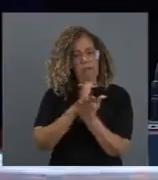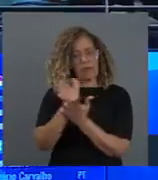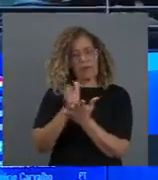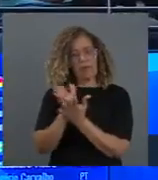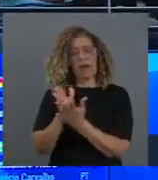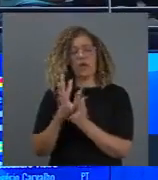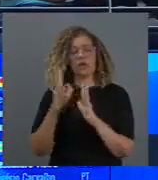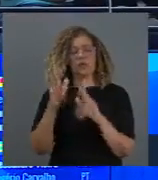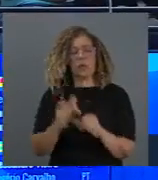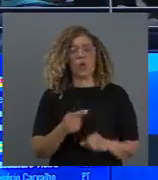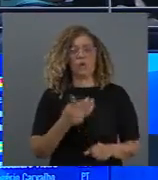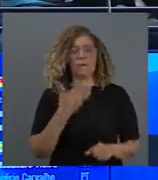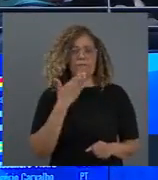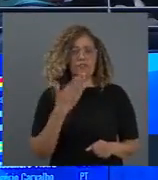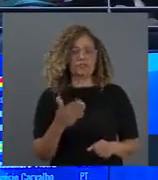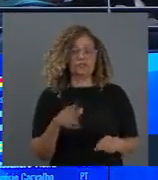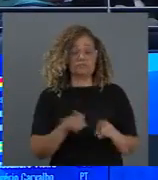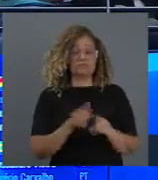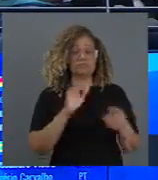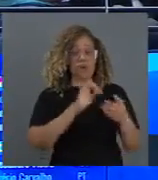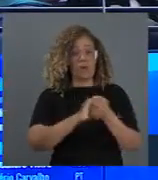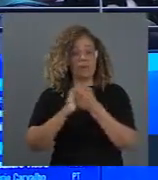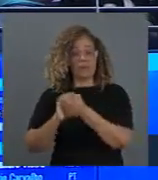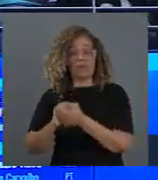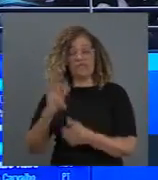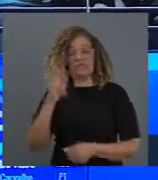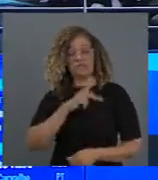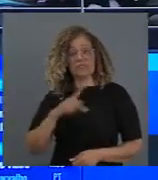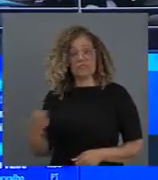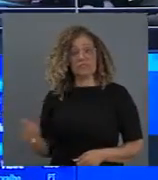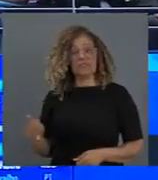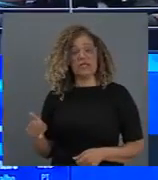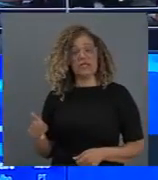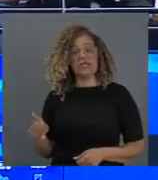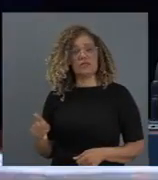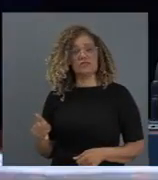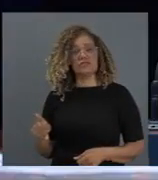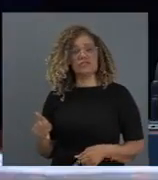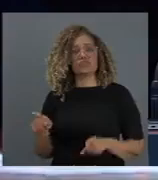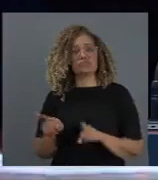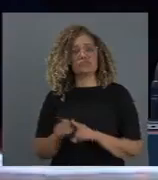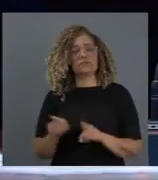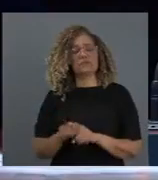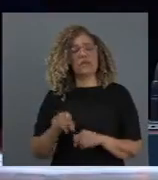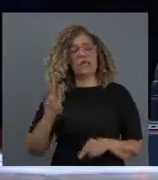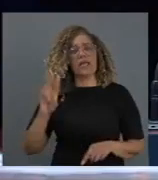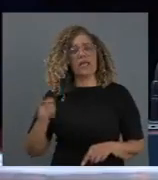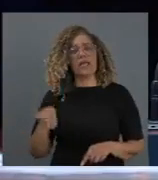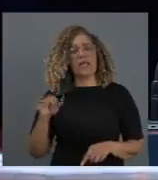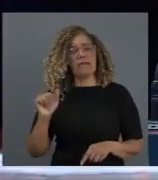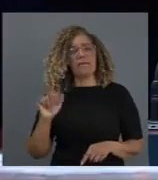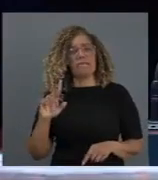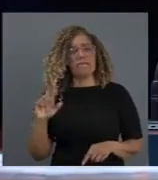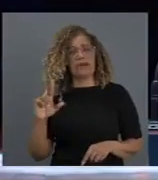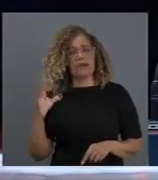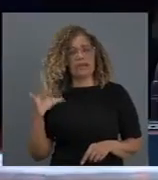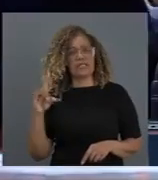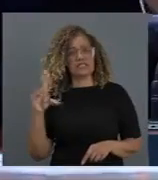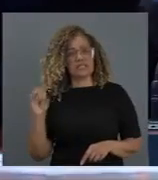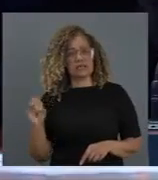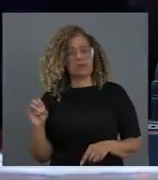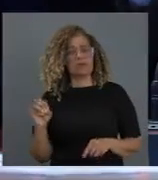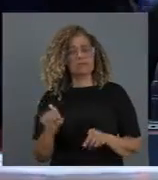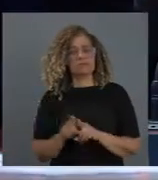eu cumprimento também aqui o presidente da FAMURGS, o Marcelo Arruda. Eles farão reuniões